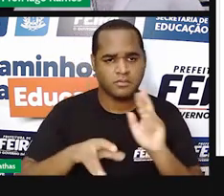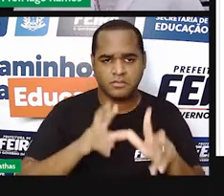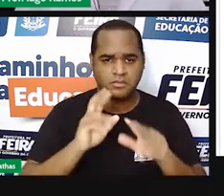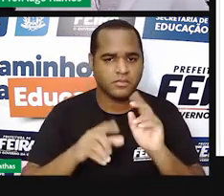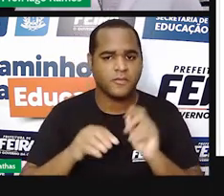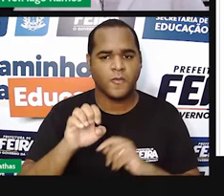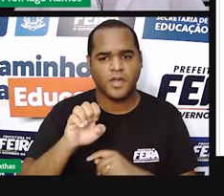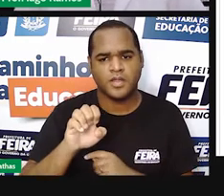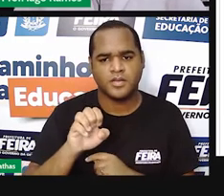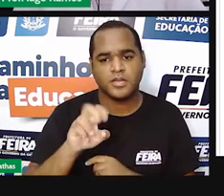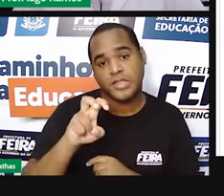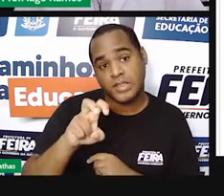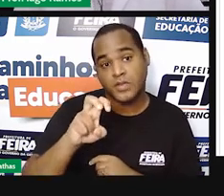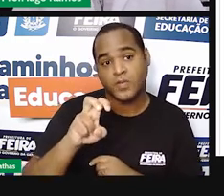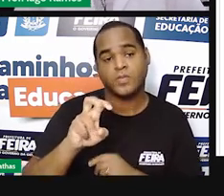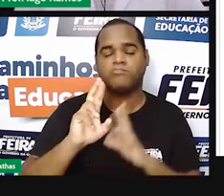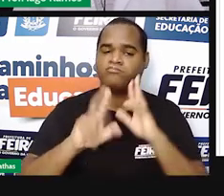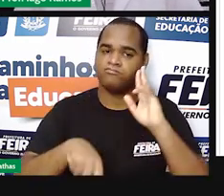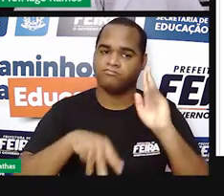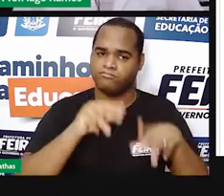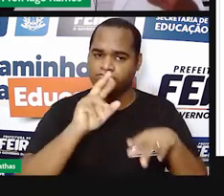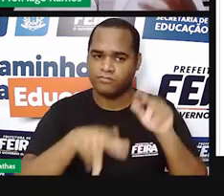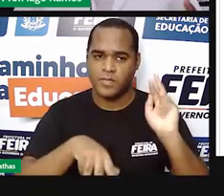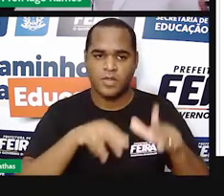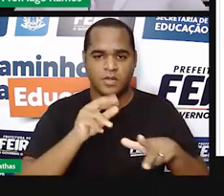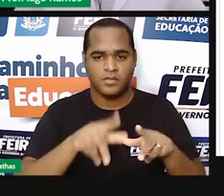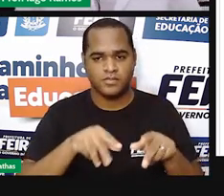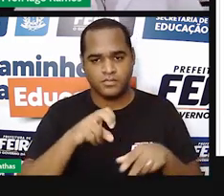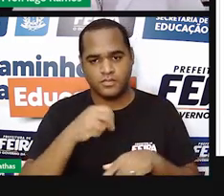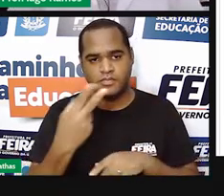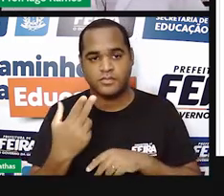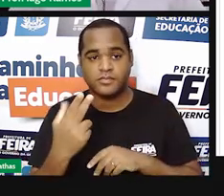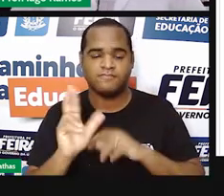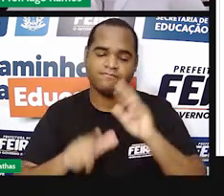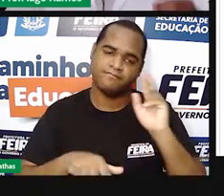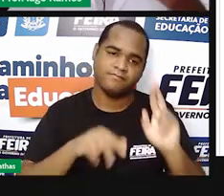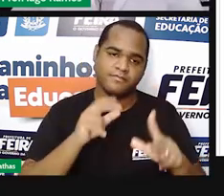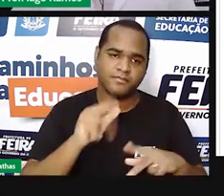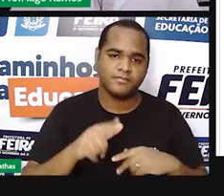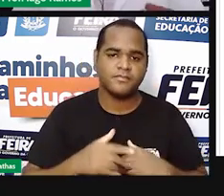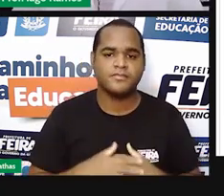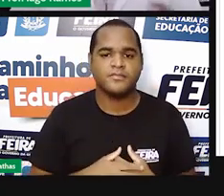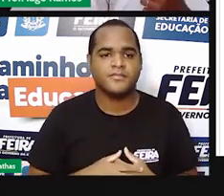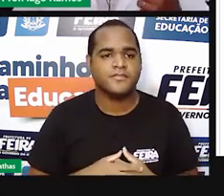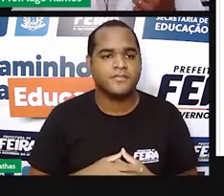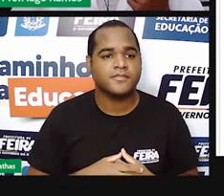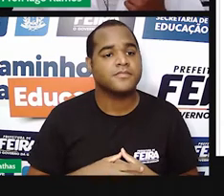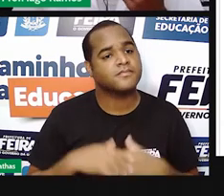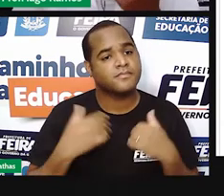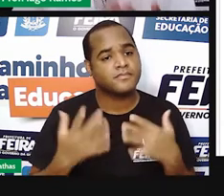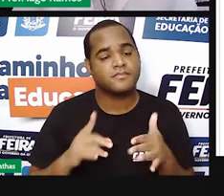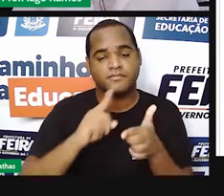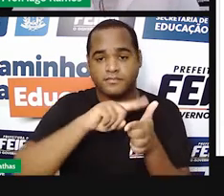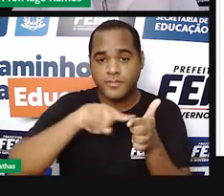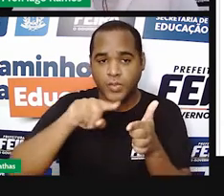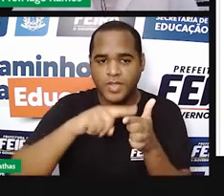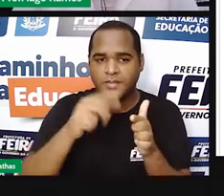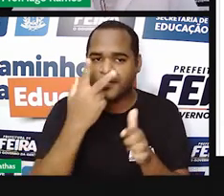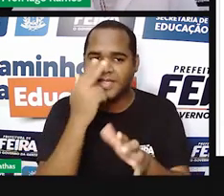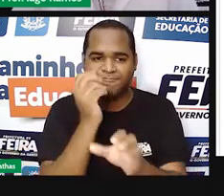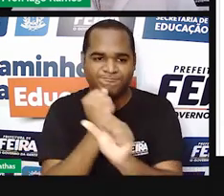letra é cinco maneiras distintas ou cinco maneiras diferentes Então você percebe que isso é um problema de